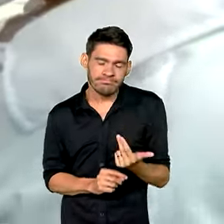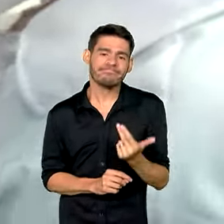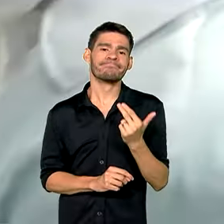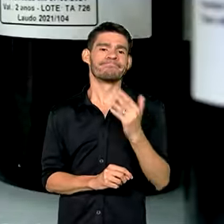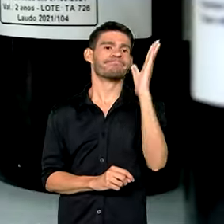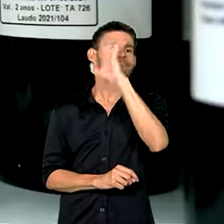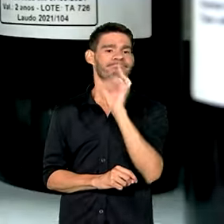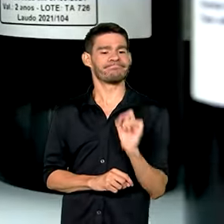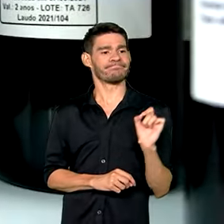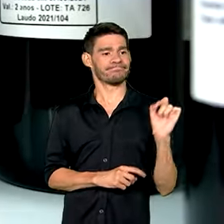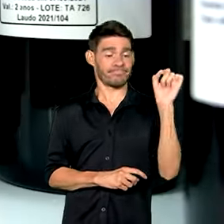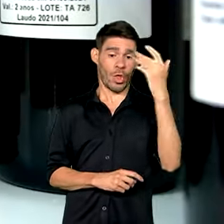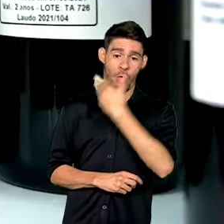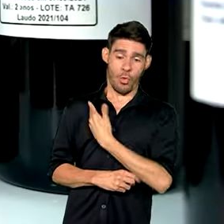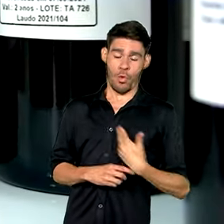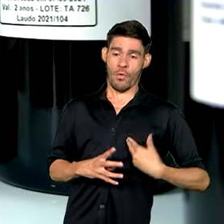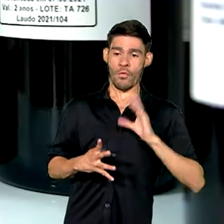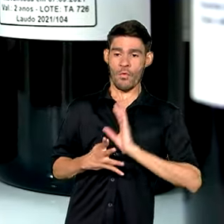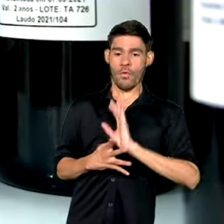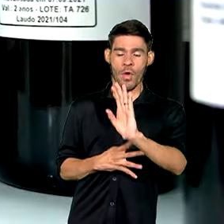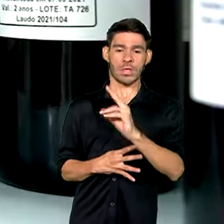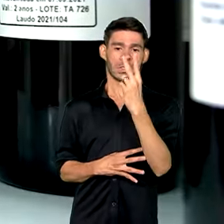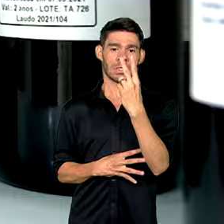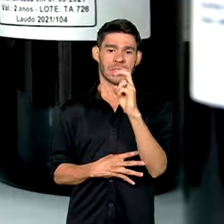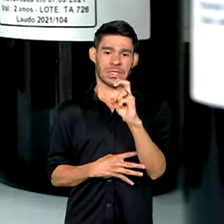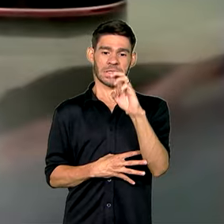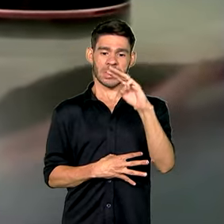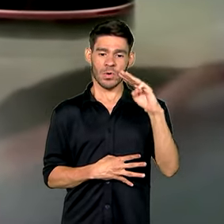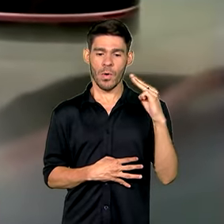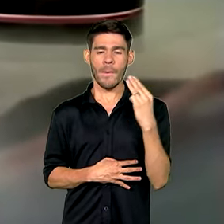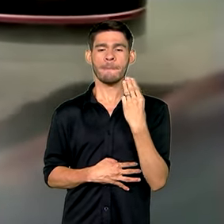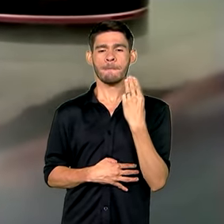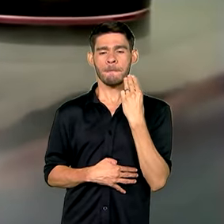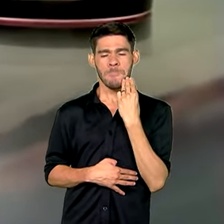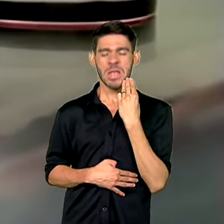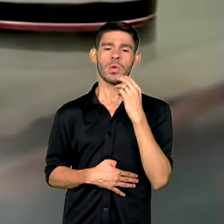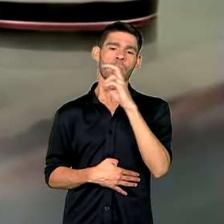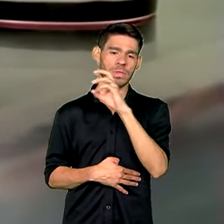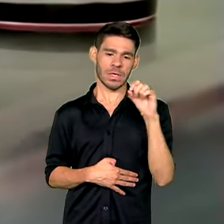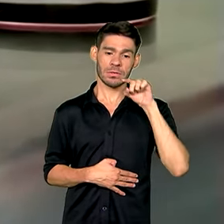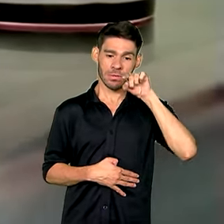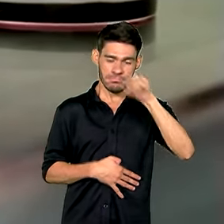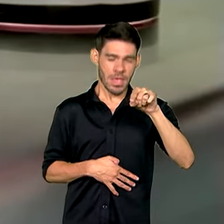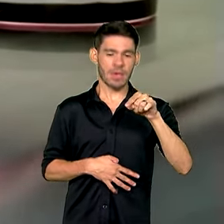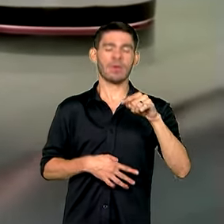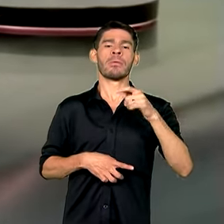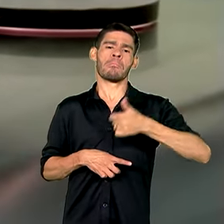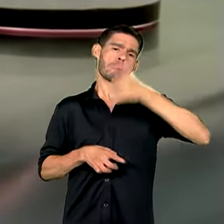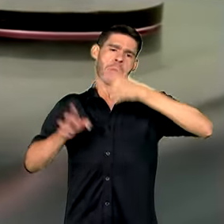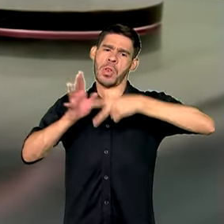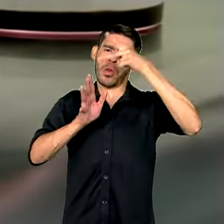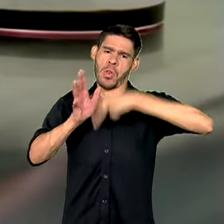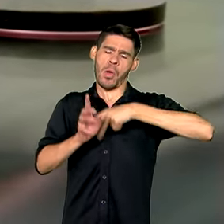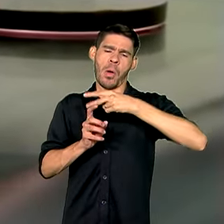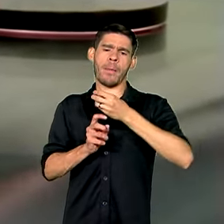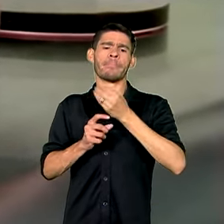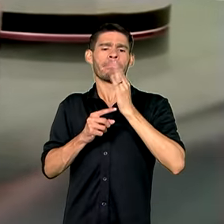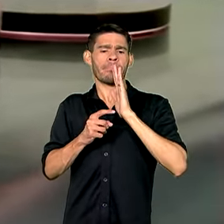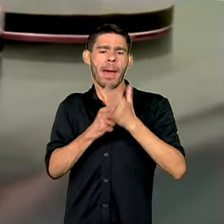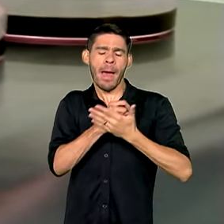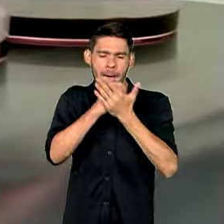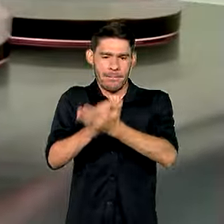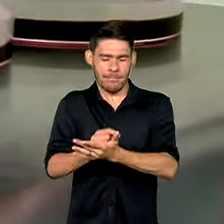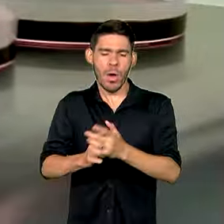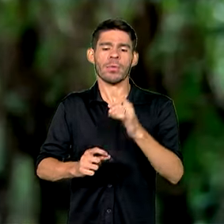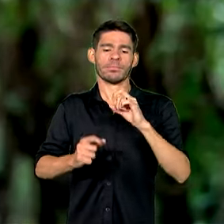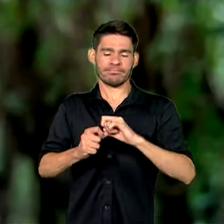o país. O governo destinou 5,5 milhões de reais para serem divididos entre os melhores projetos de produção de